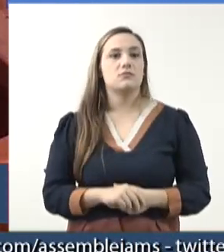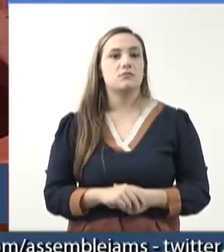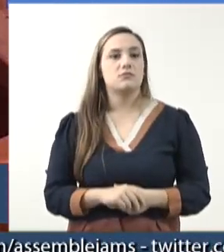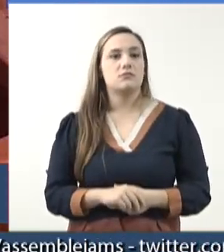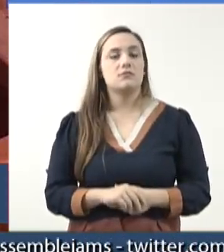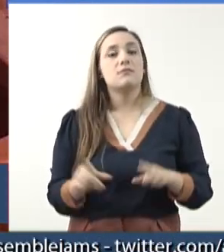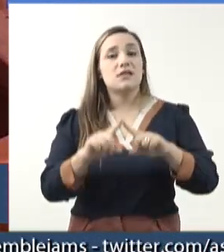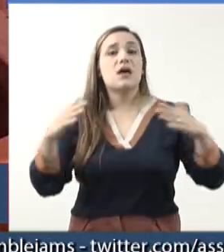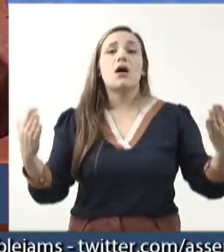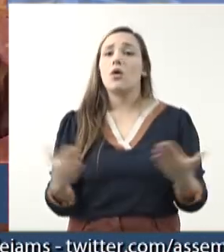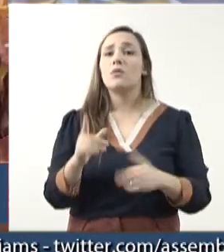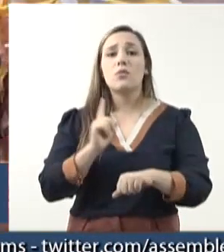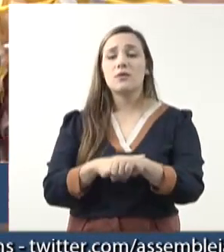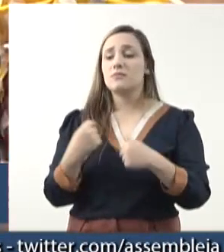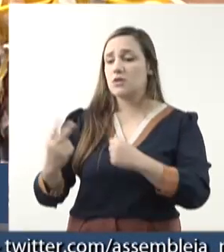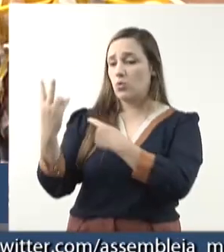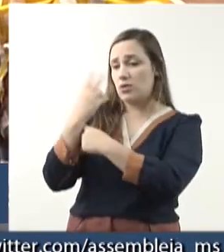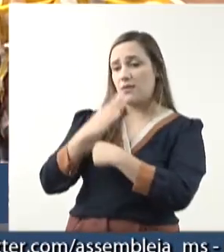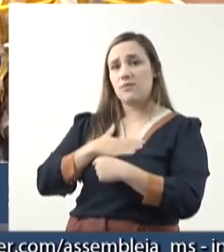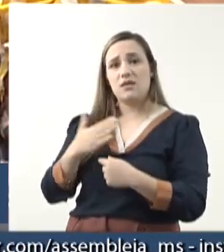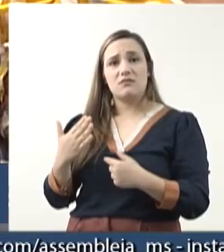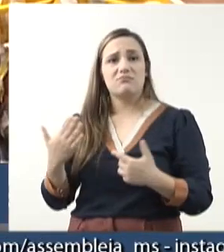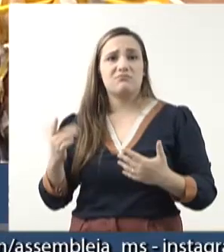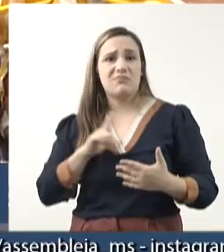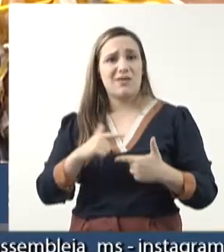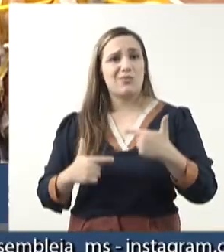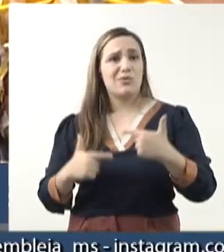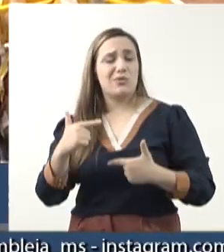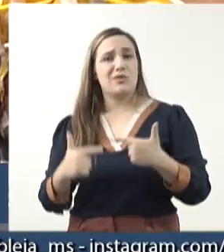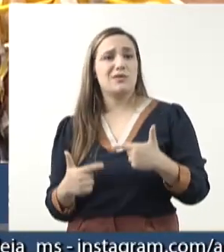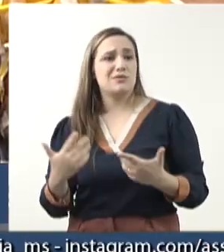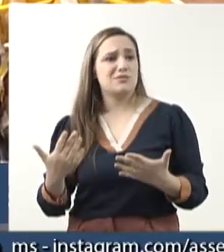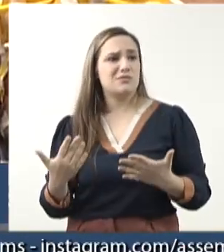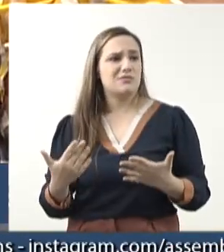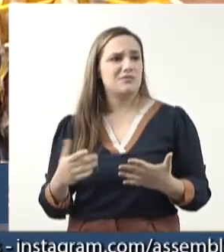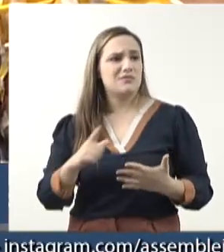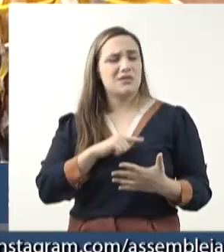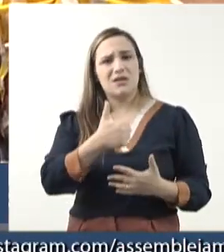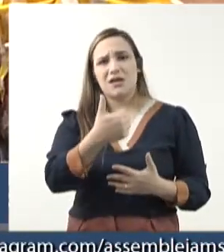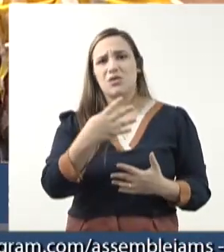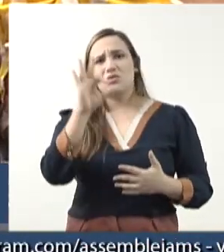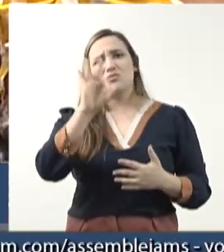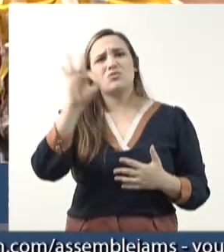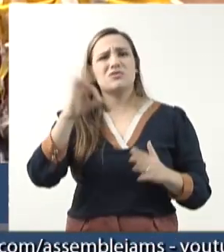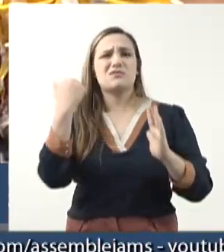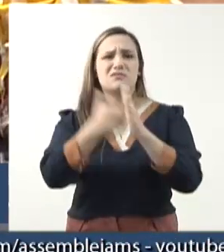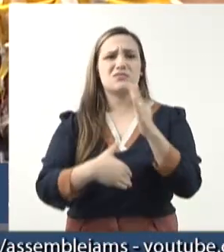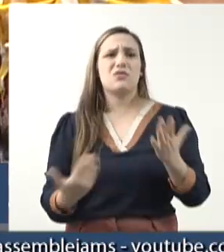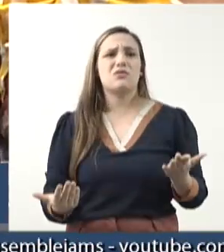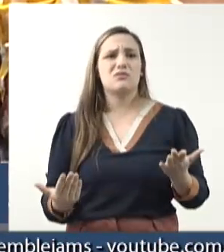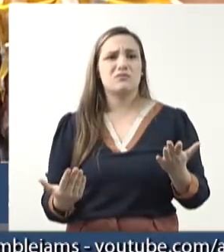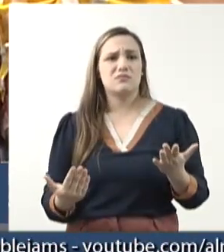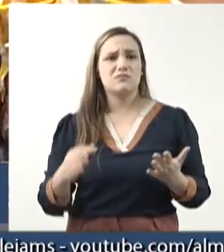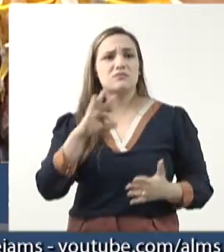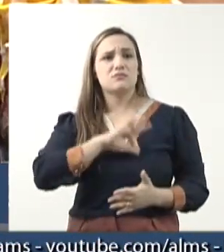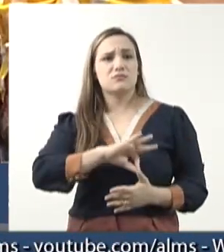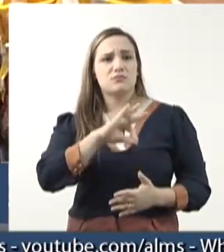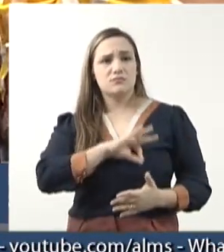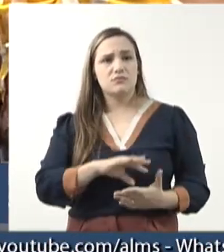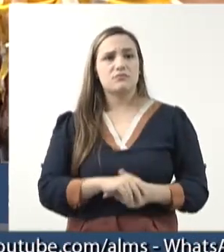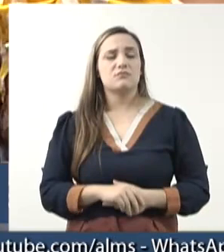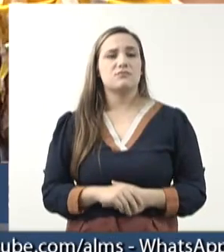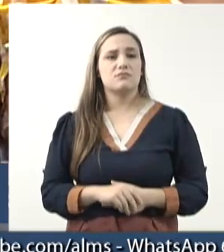elas precisam ser cuidadas, nós temos uma política de 14% de desconto no salário delas e